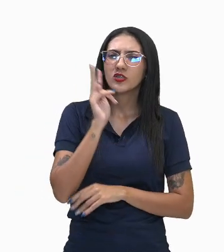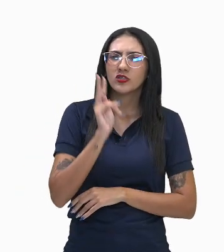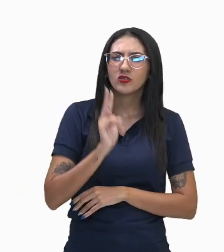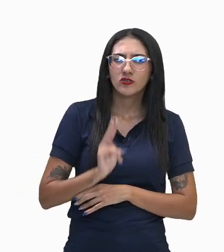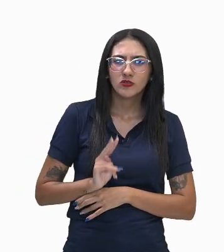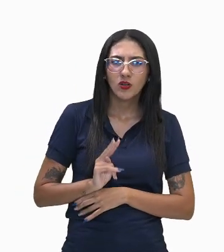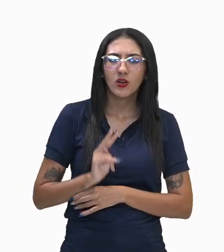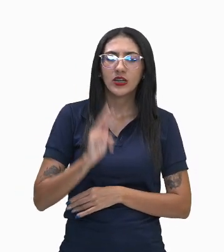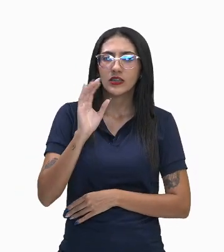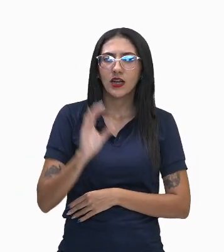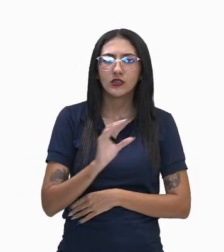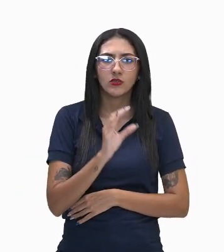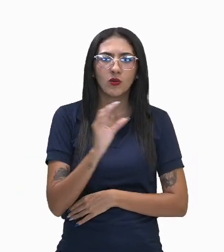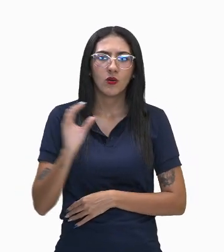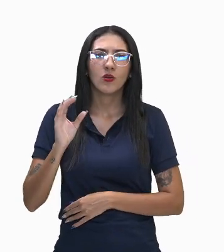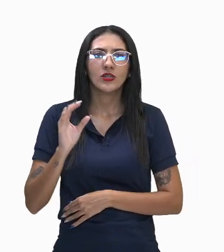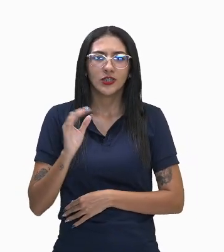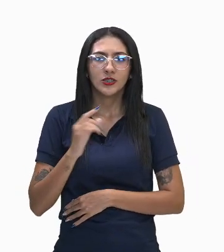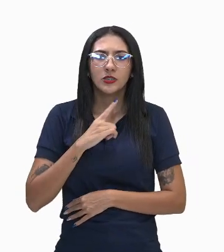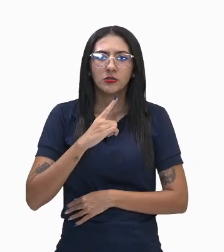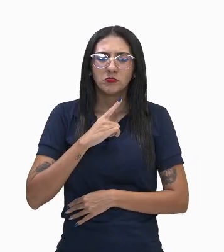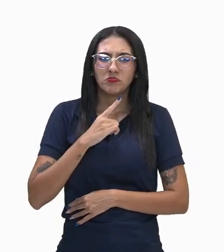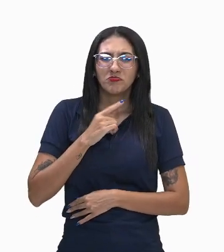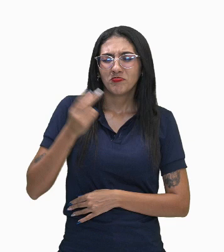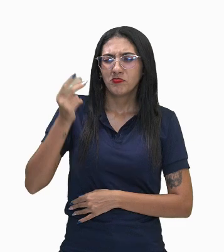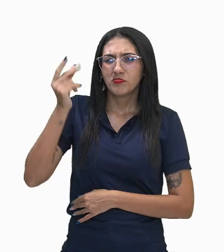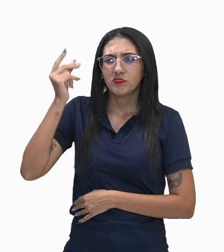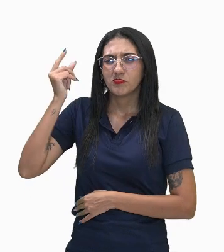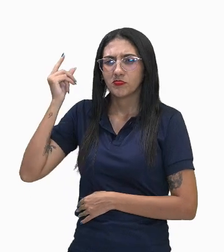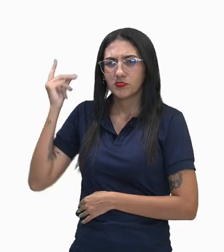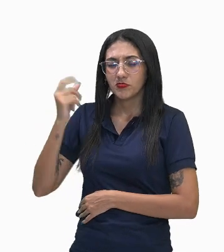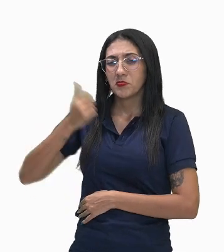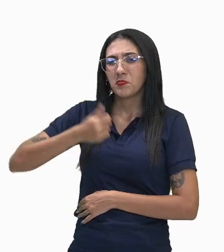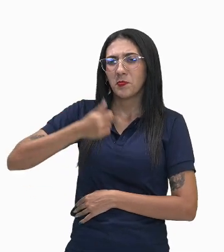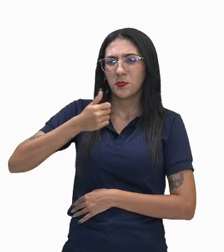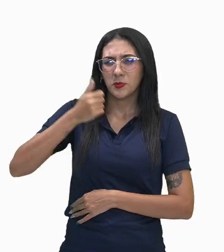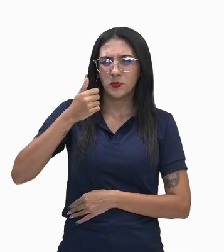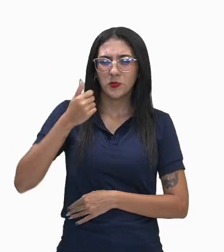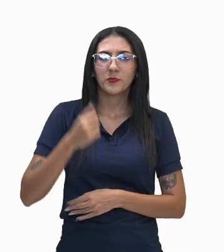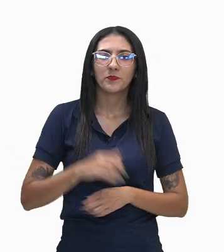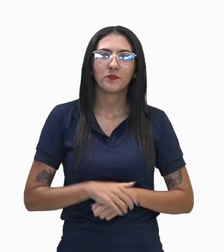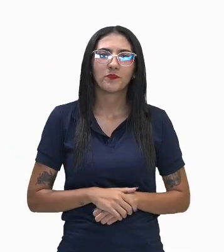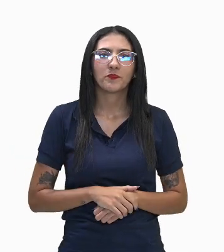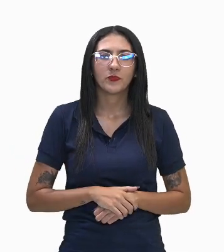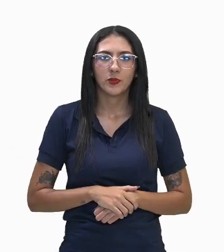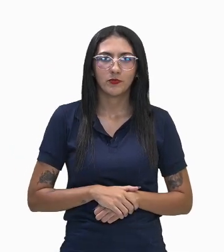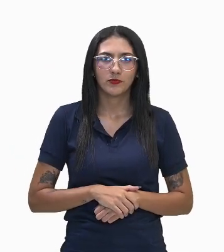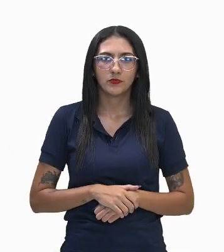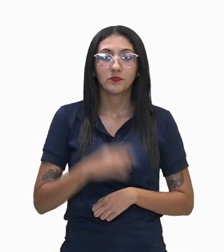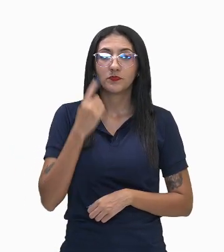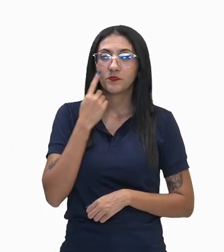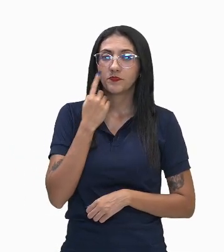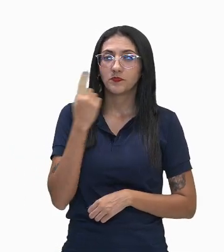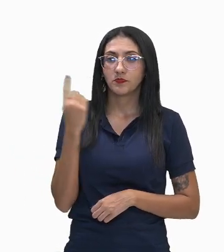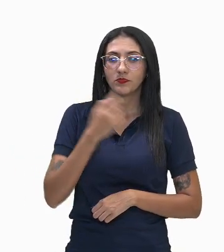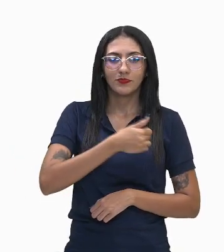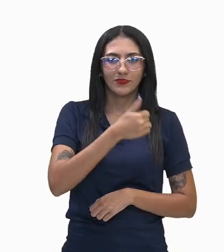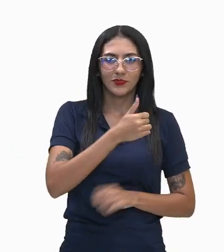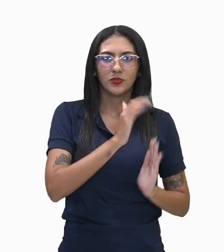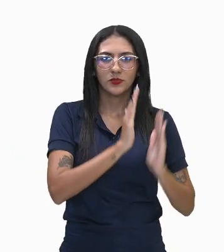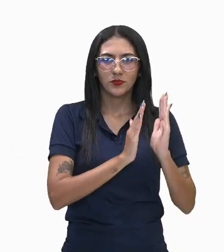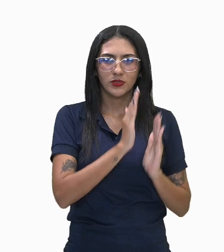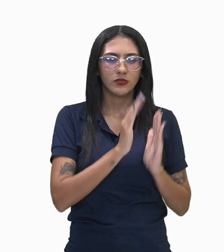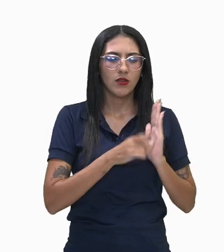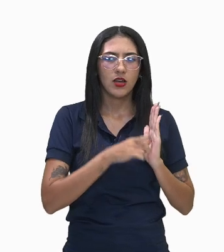e escritos redigidos nas primeiras comunidades cristãs. A Bíblia se divide em Antigo Testamento, que é